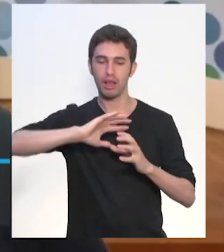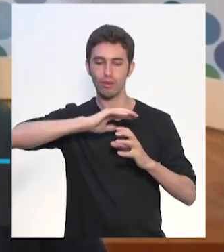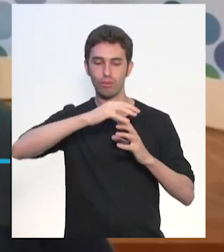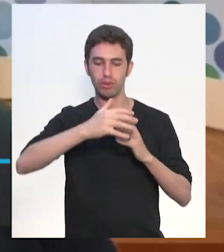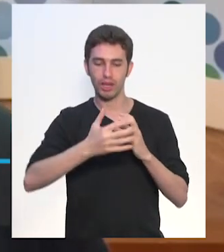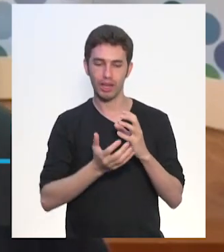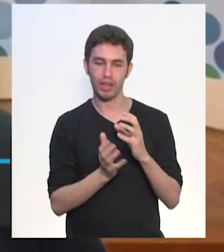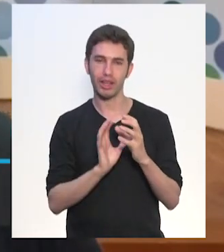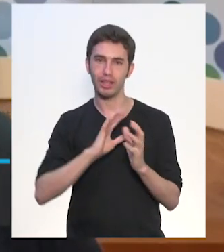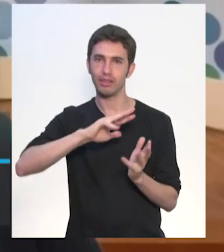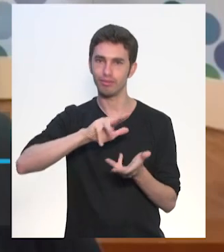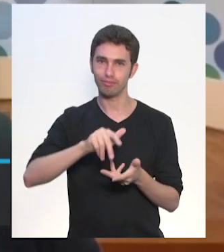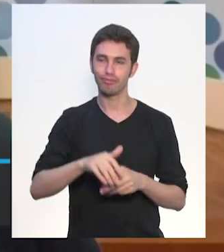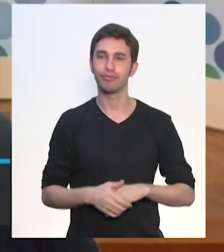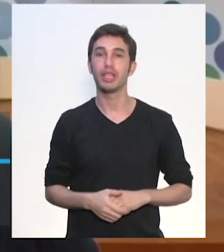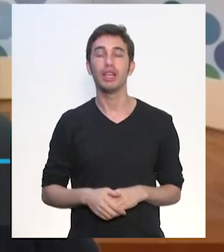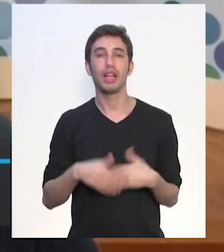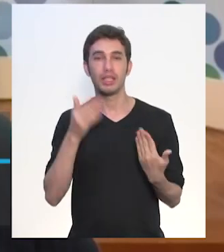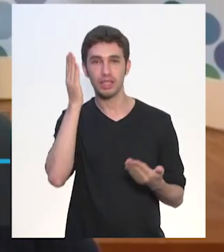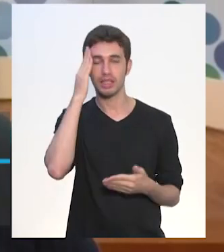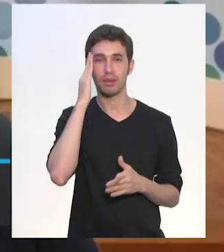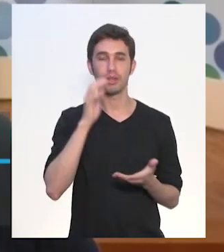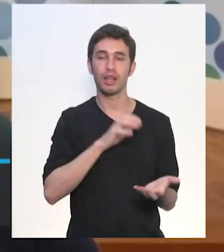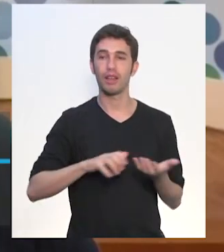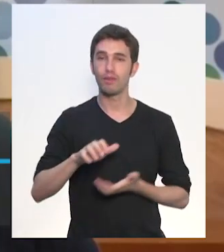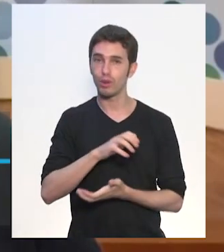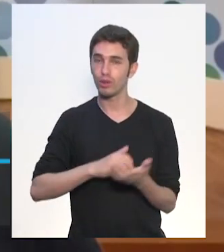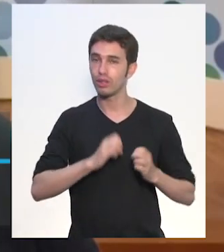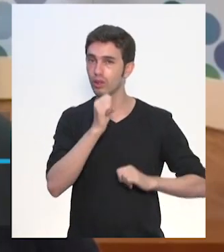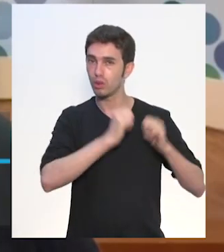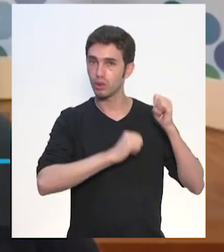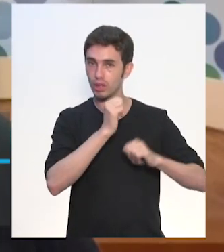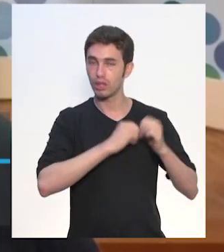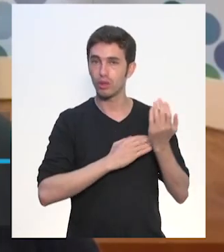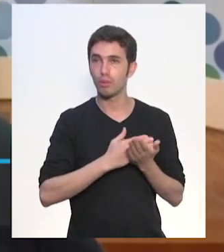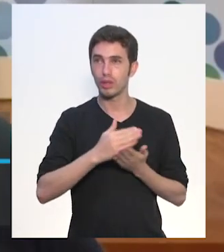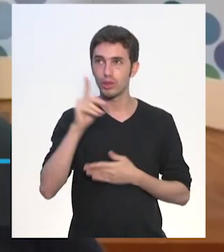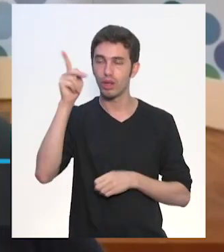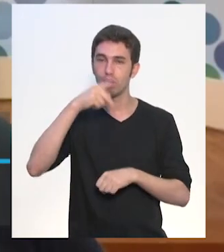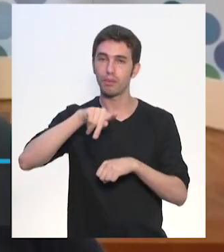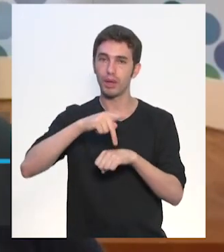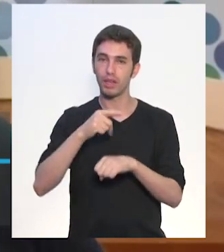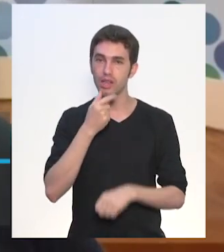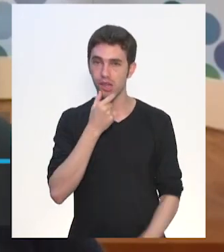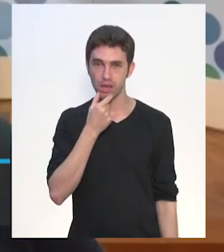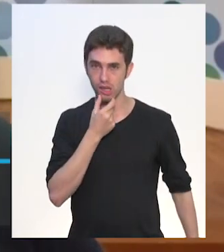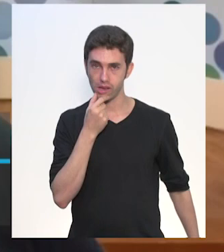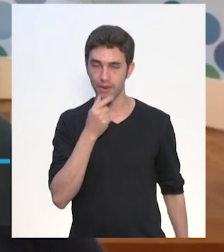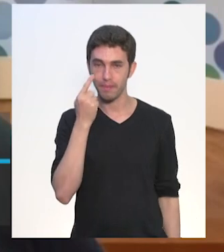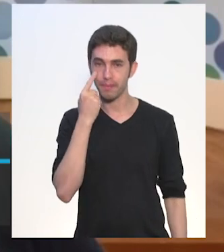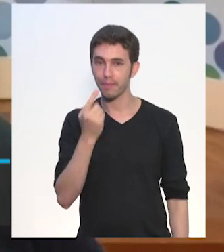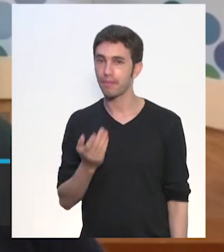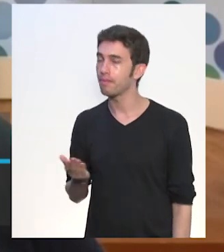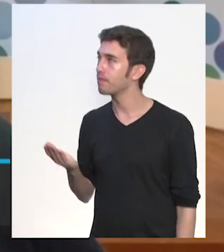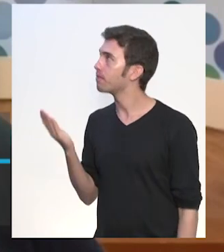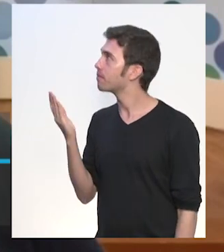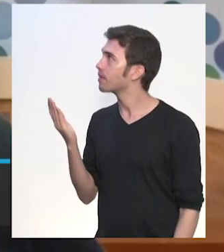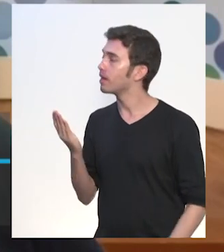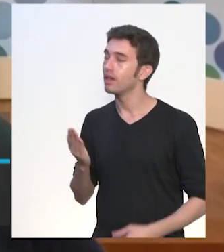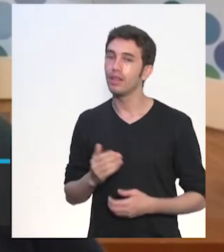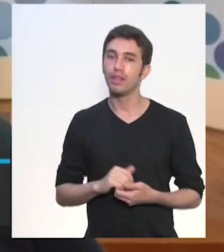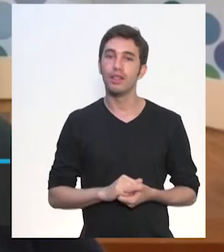nós sabemos, né, que a Revolução Industrial iniciou-se na Inglaterra, então vamos lá acompanhar na próxima tela, a